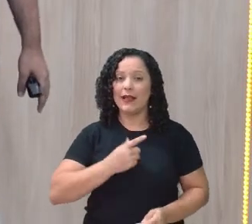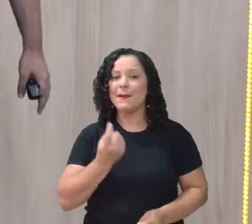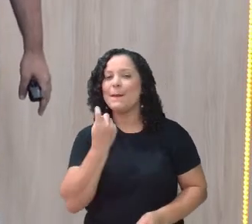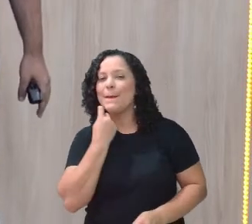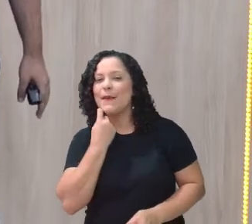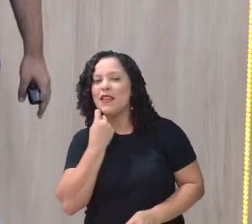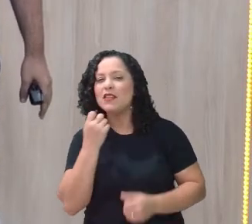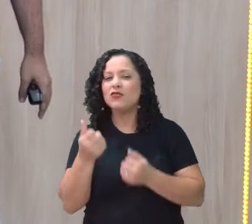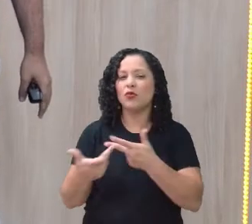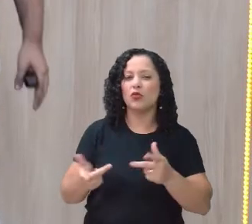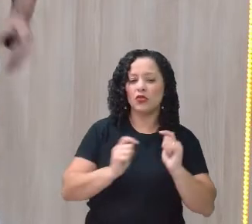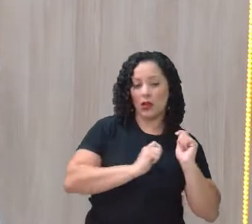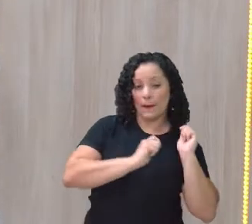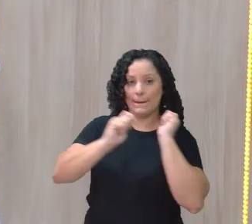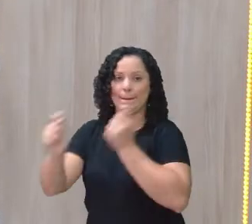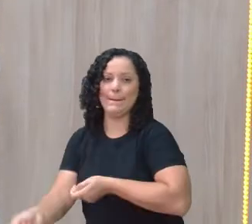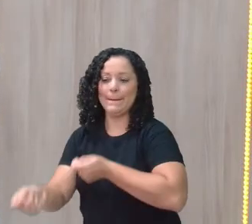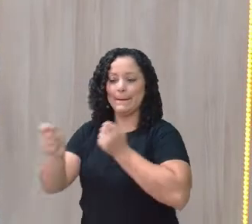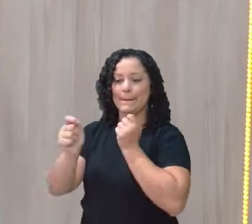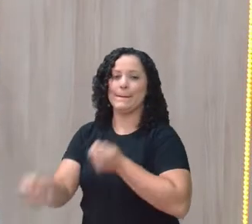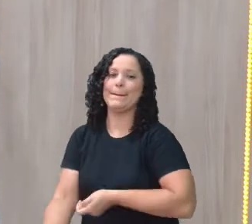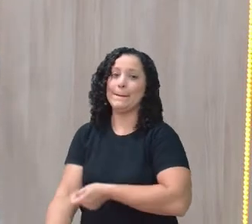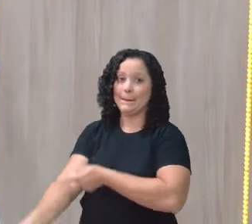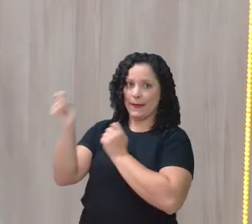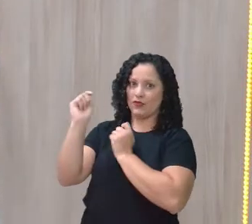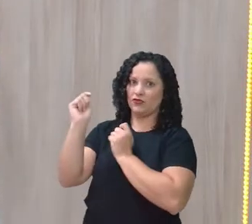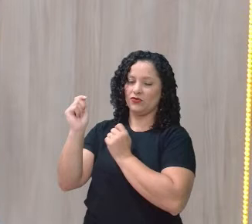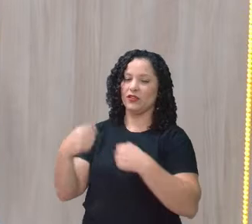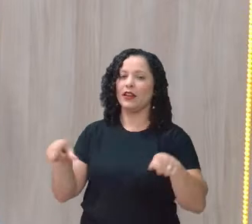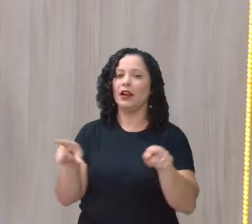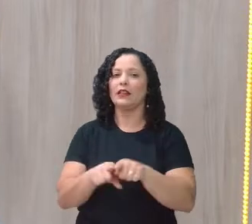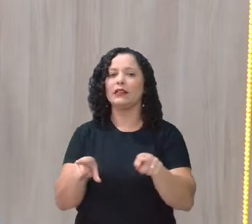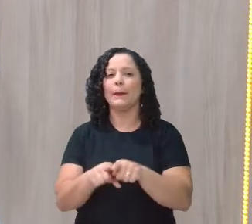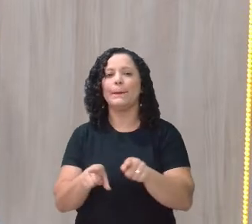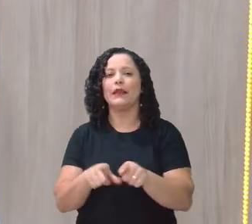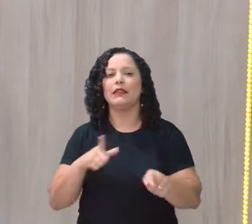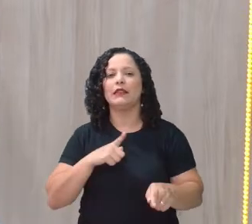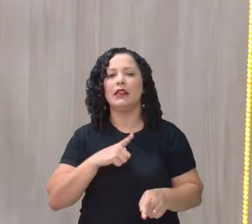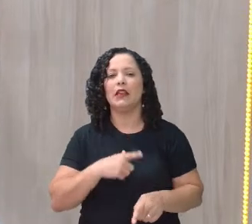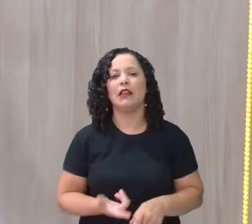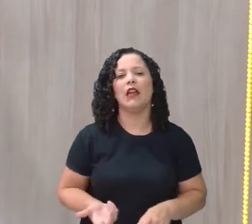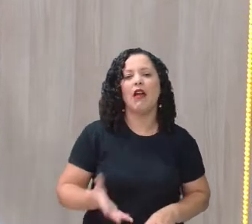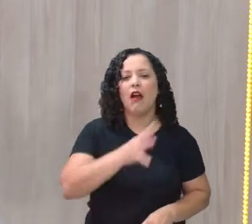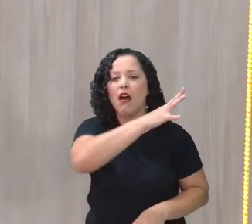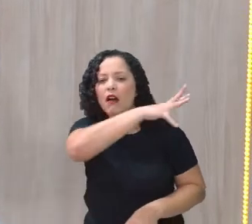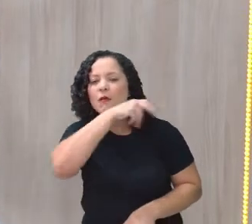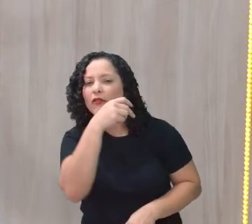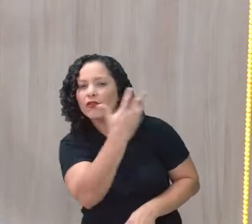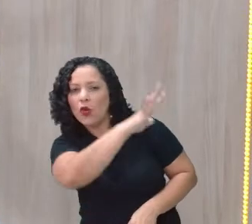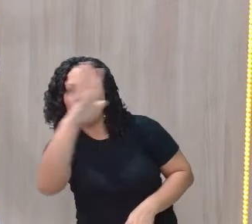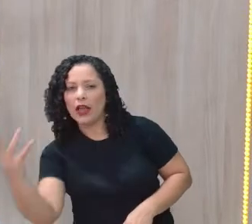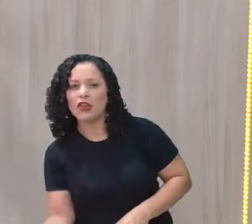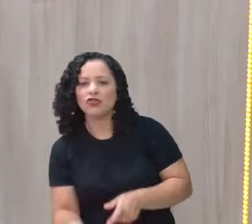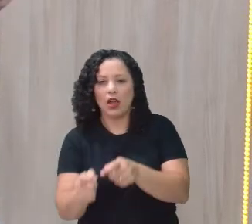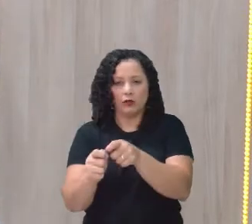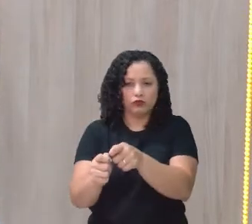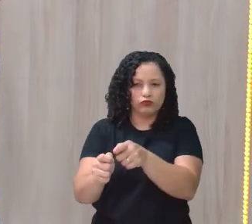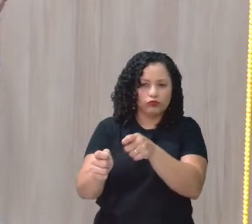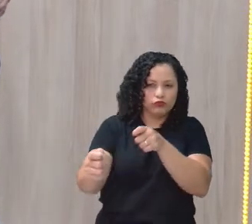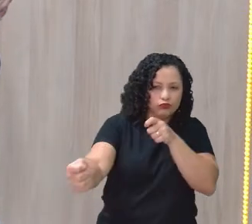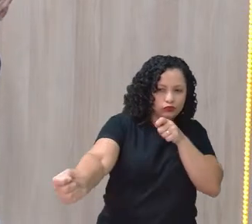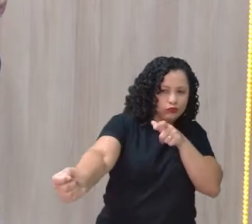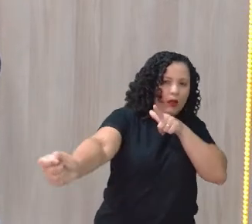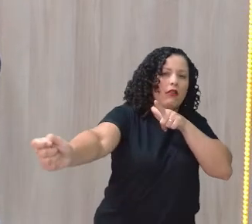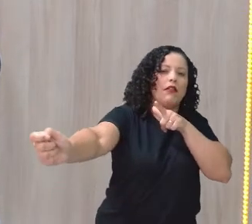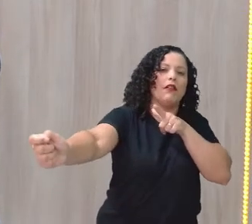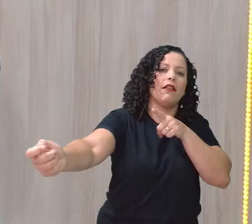animais marinhos, e também temos a caça irregular. E também quando você chega numa floresta e vai desmatando para aquelas atividades